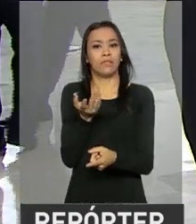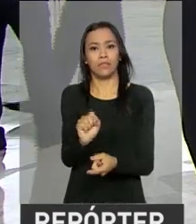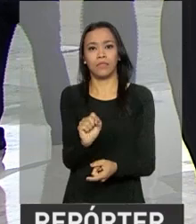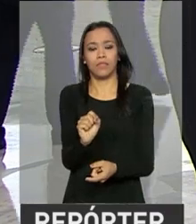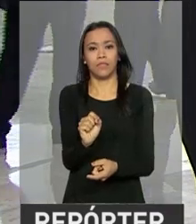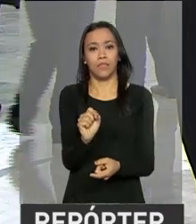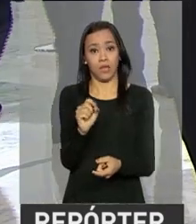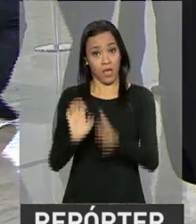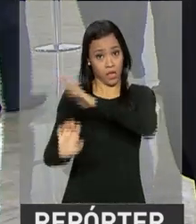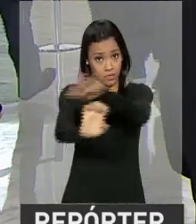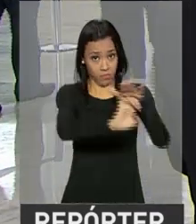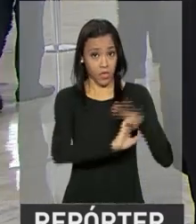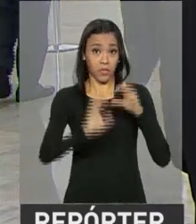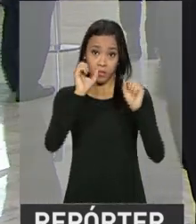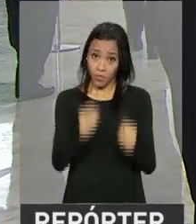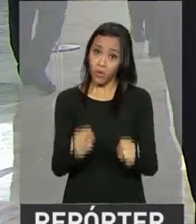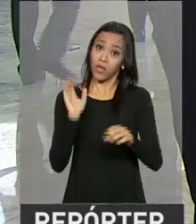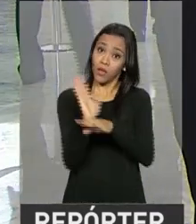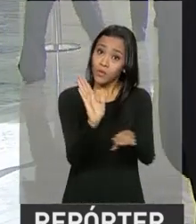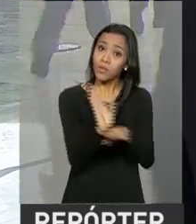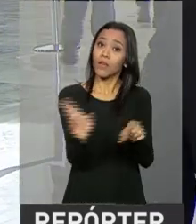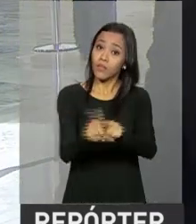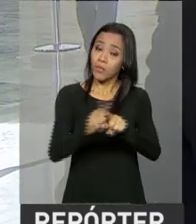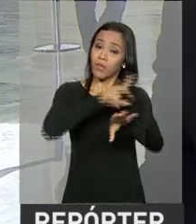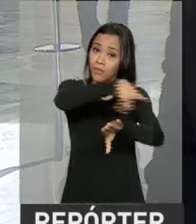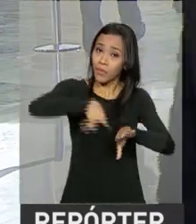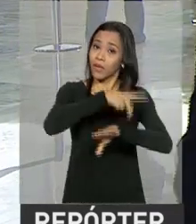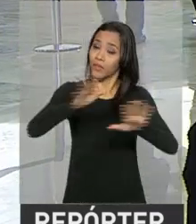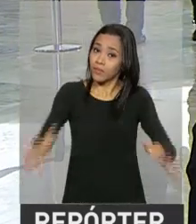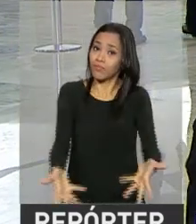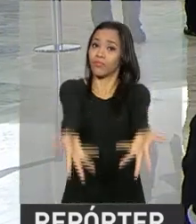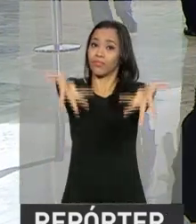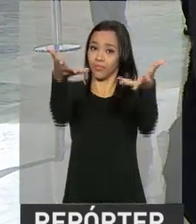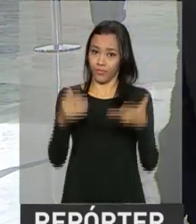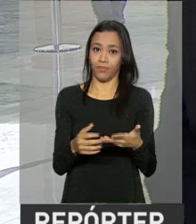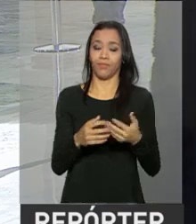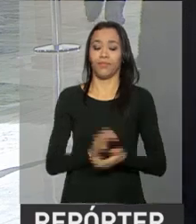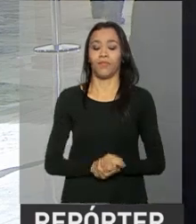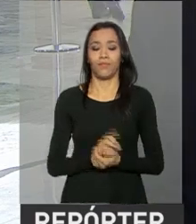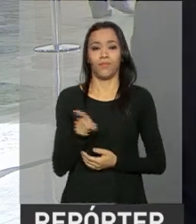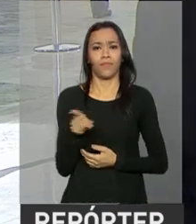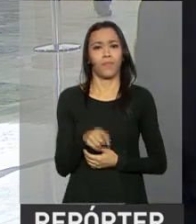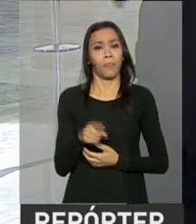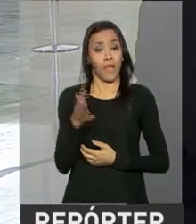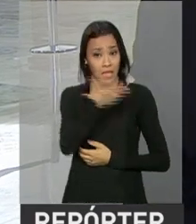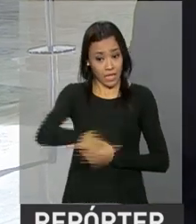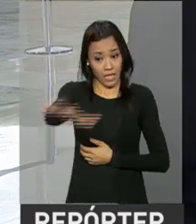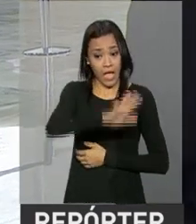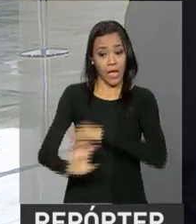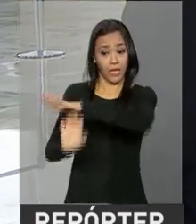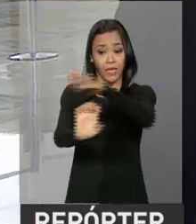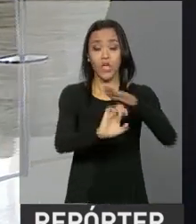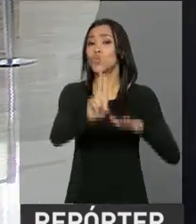para que a iniciativa privada possa cumprir esse papel tão importante que tá sendo colocado aí por Michel Temer Na verdade o setor privado nunca